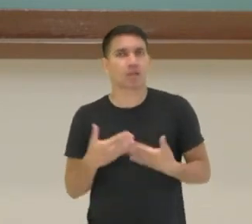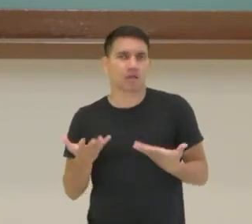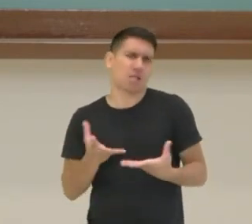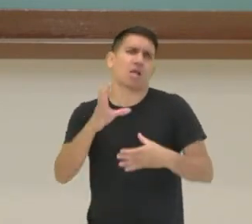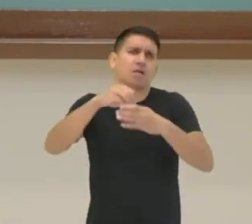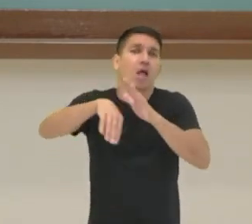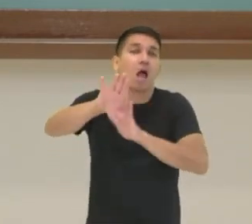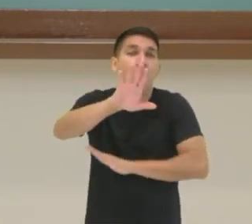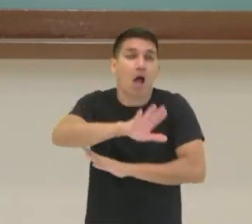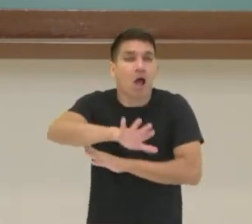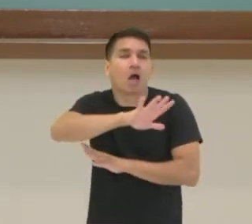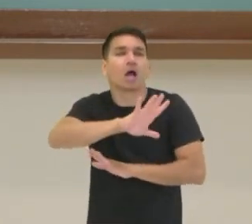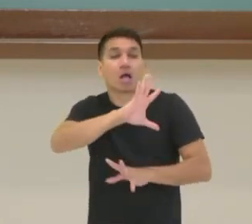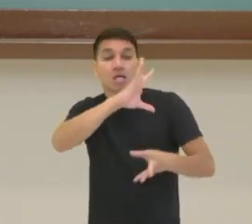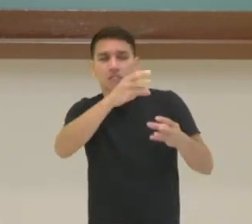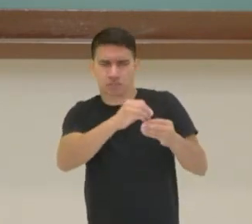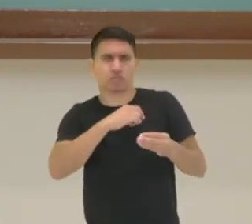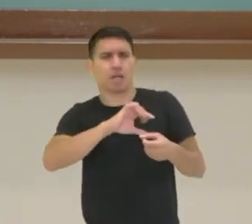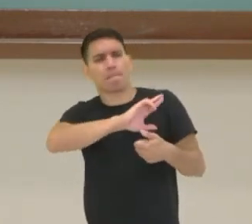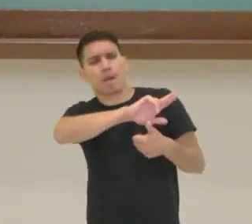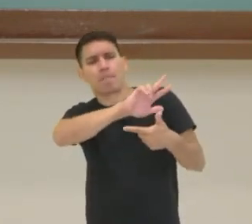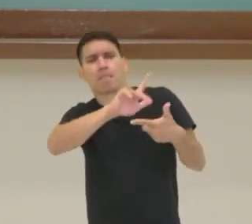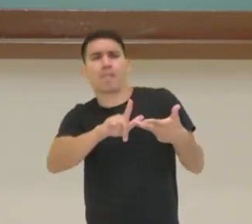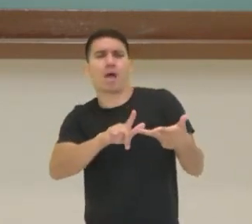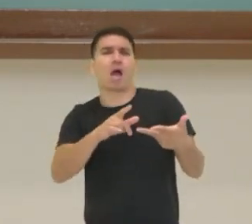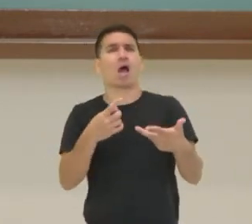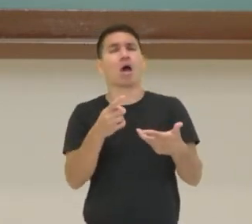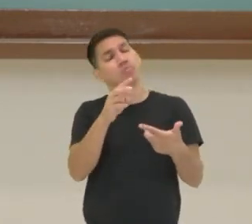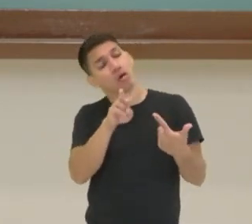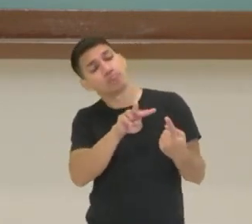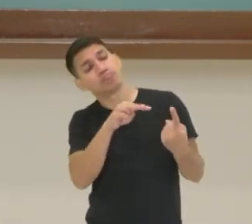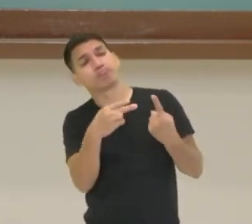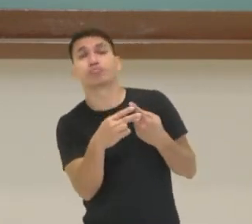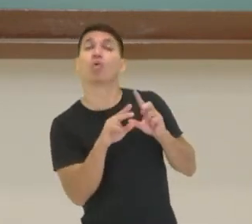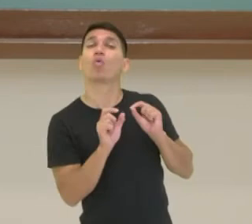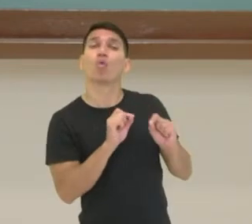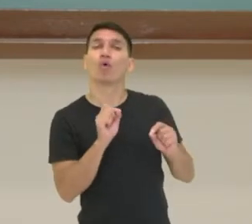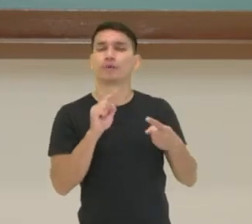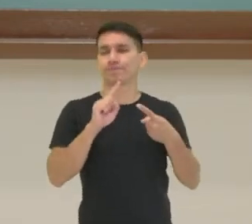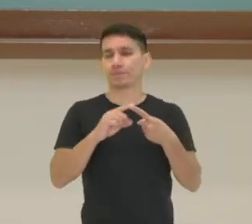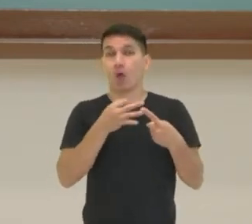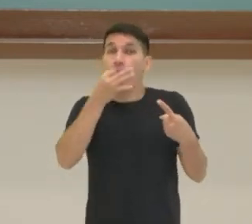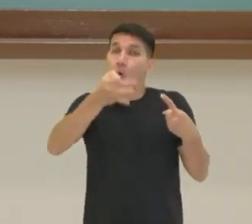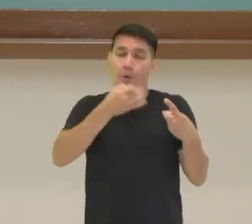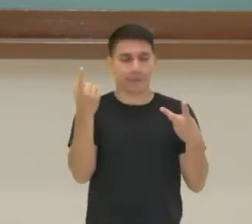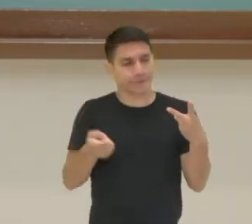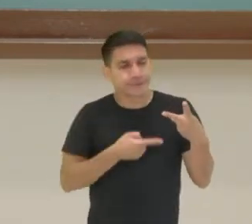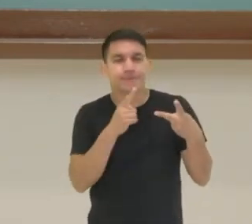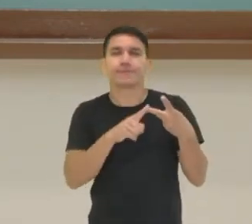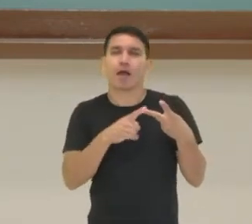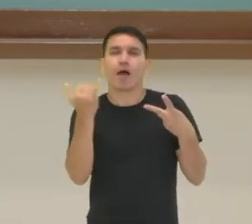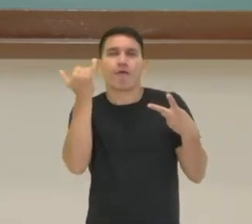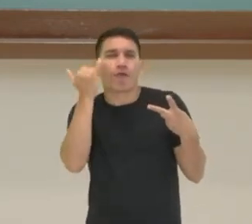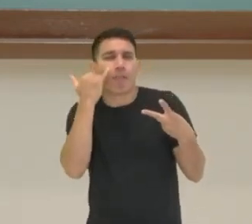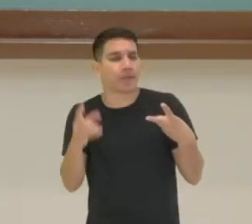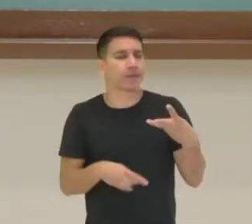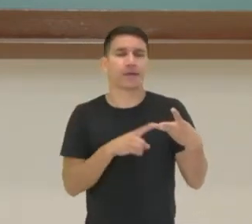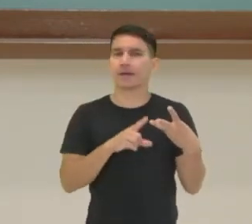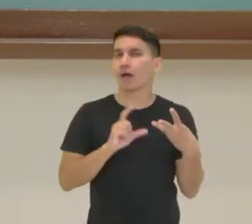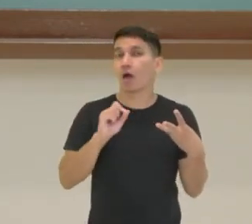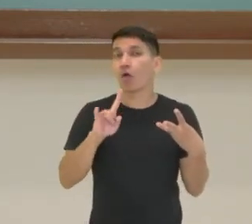da resenha nós vamos observar vários aspectos, obviamente, né? Então, de opinião, de informações, né?